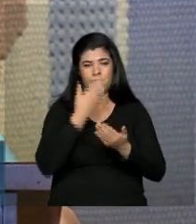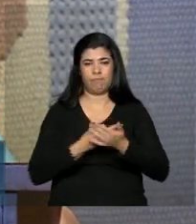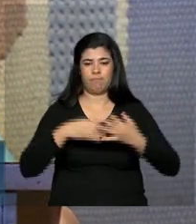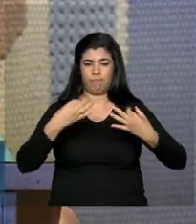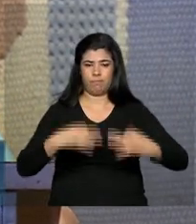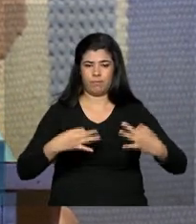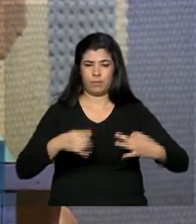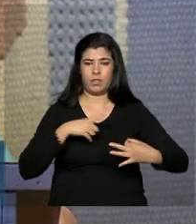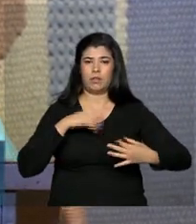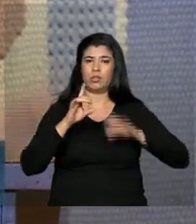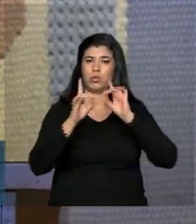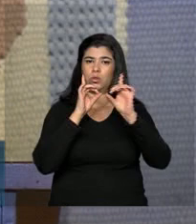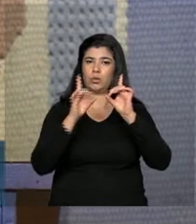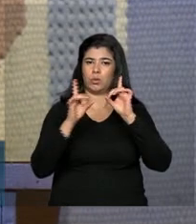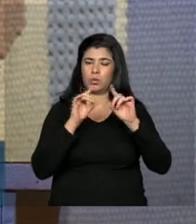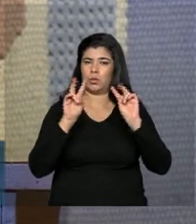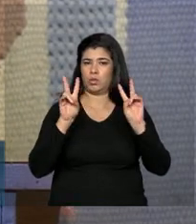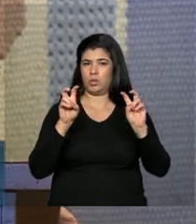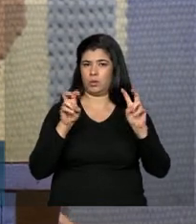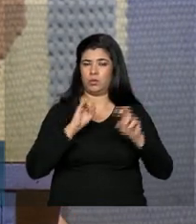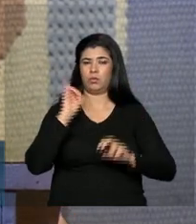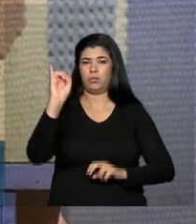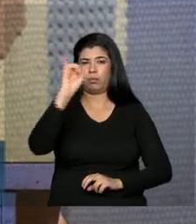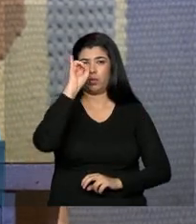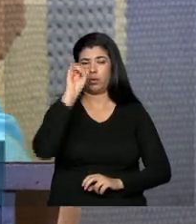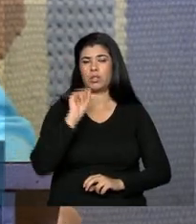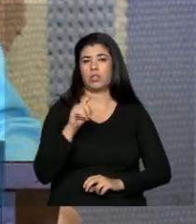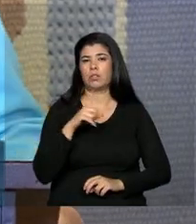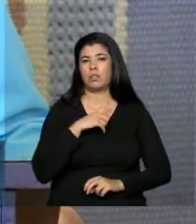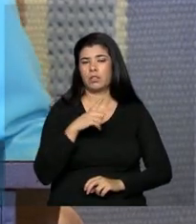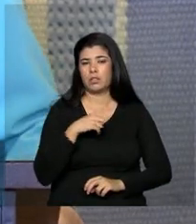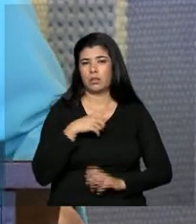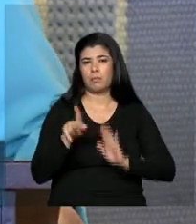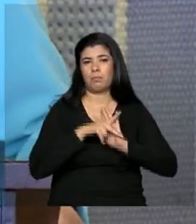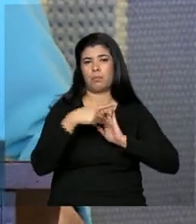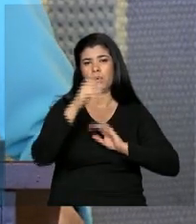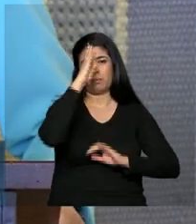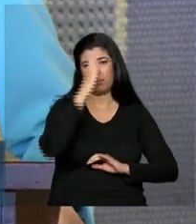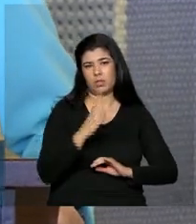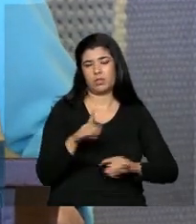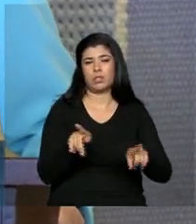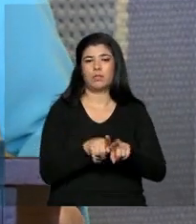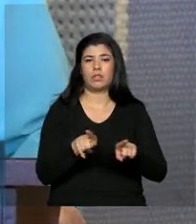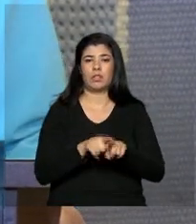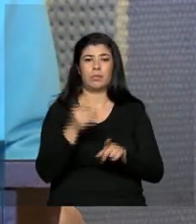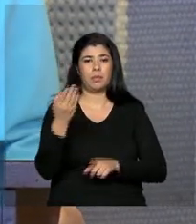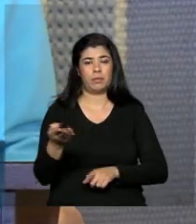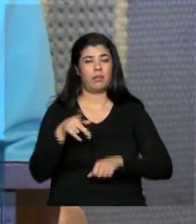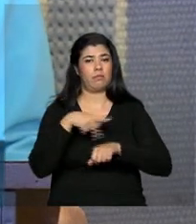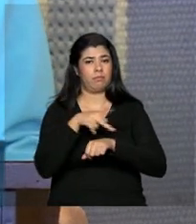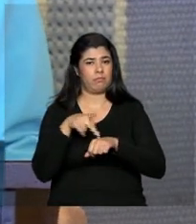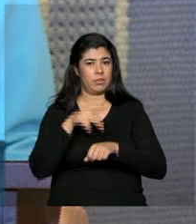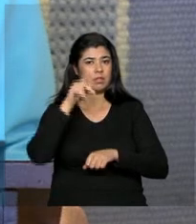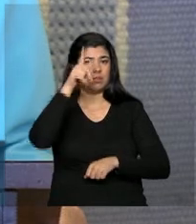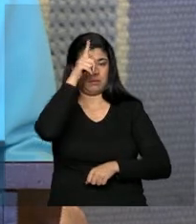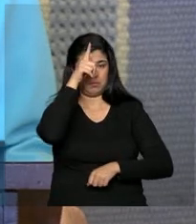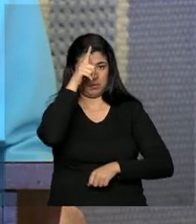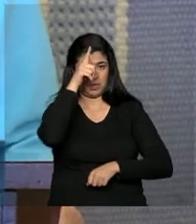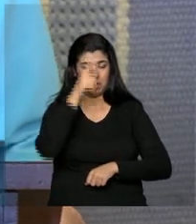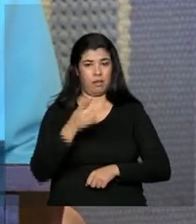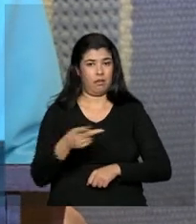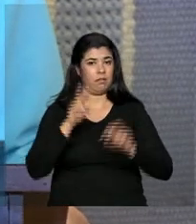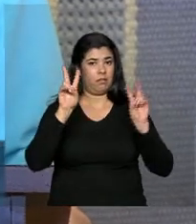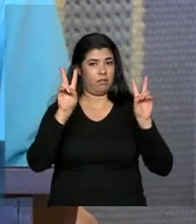tratamos de assuntos fundamentais, tanto para o Brasil quanto para a Alemanha.